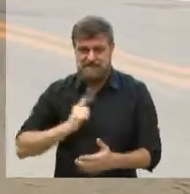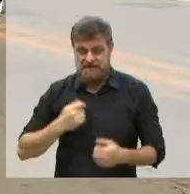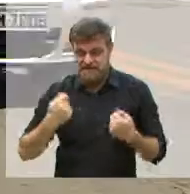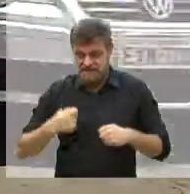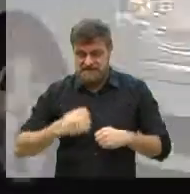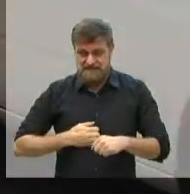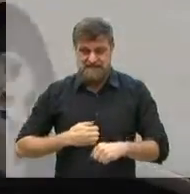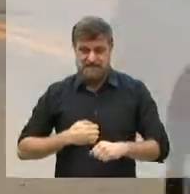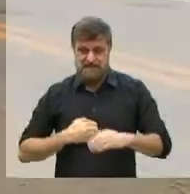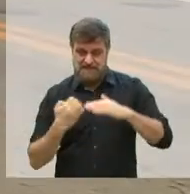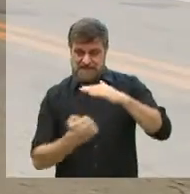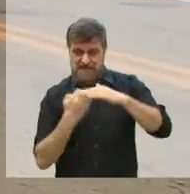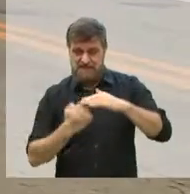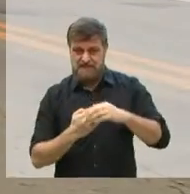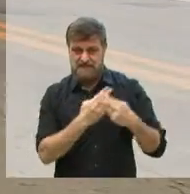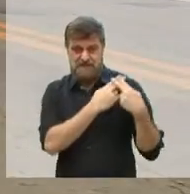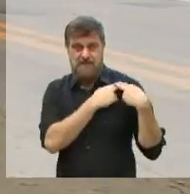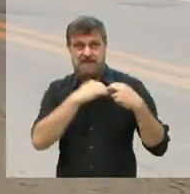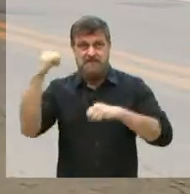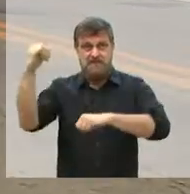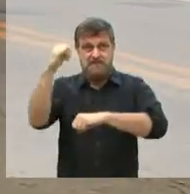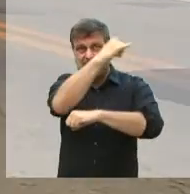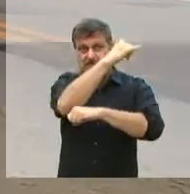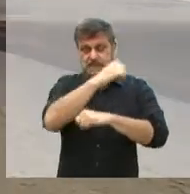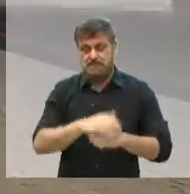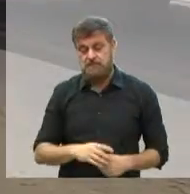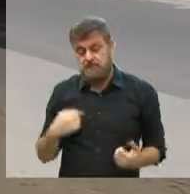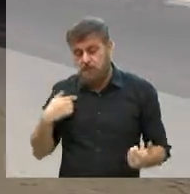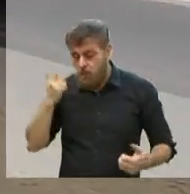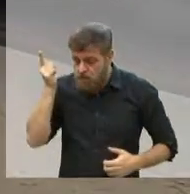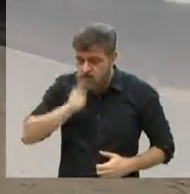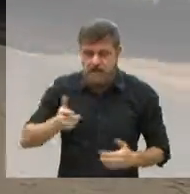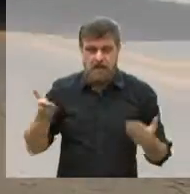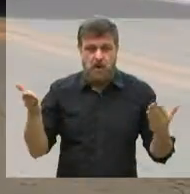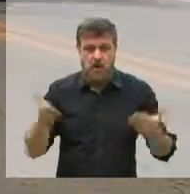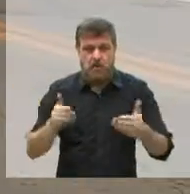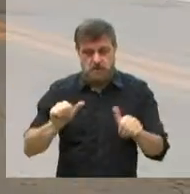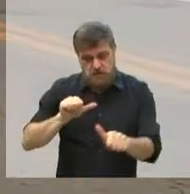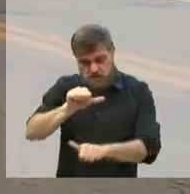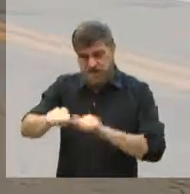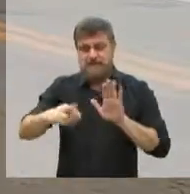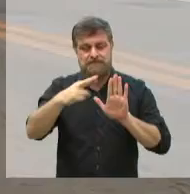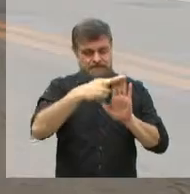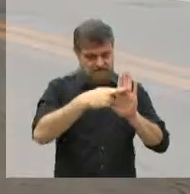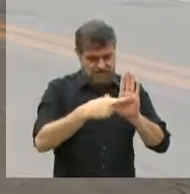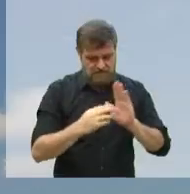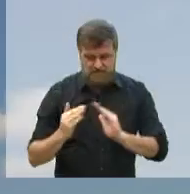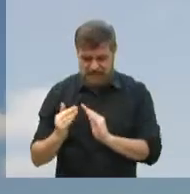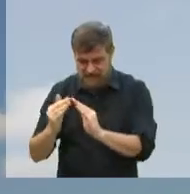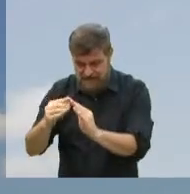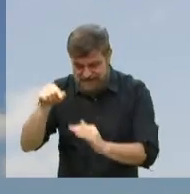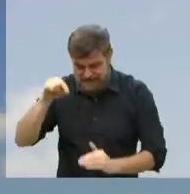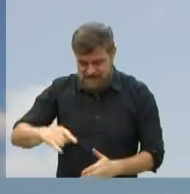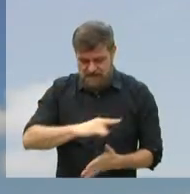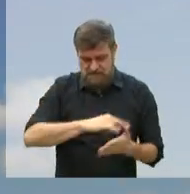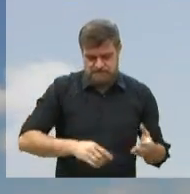DAC. E de repente as coisas mudaram. E aí nós conseguimos hoje fazer com que a regularização fundiária,